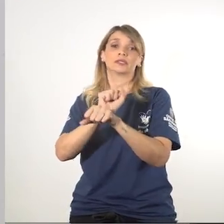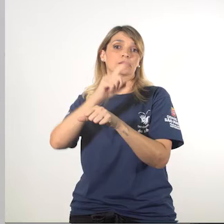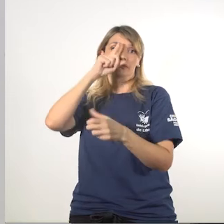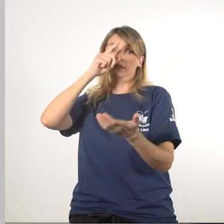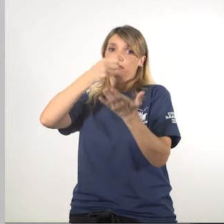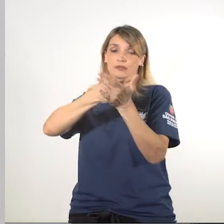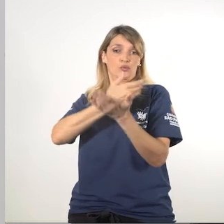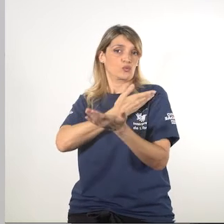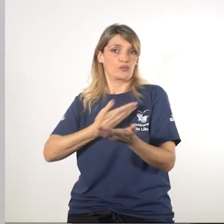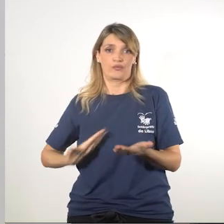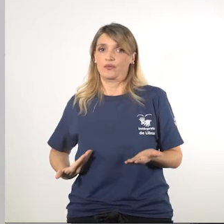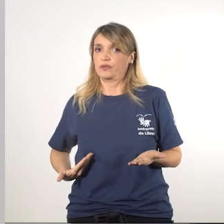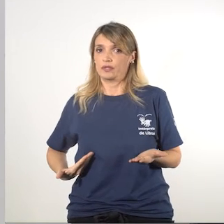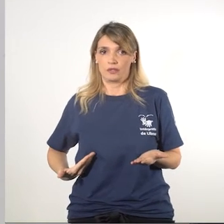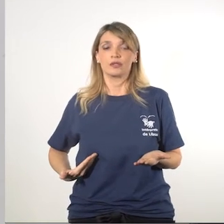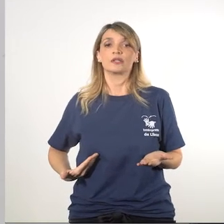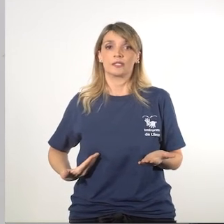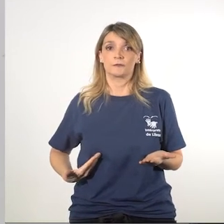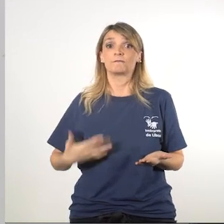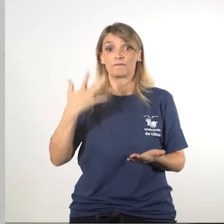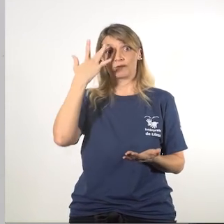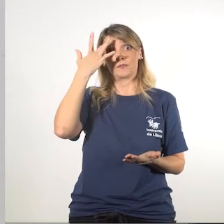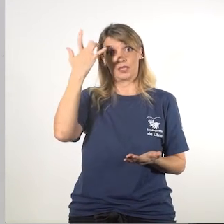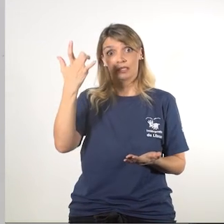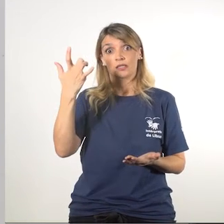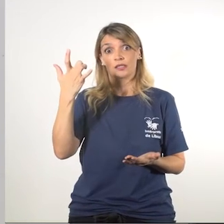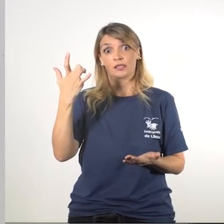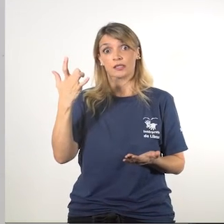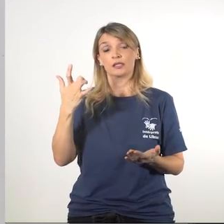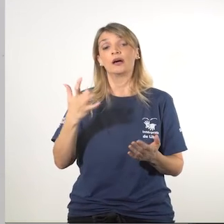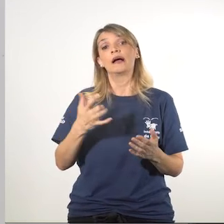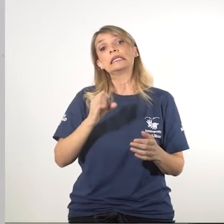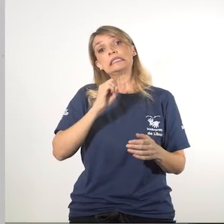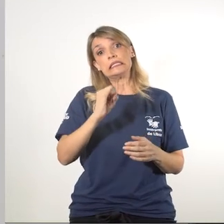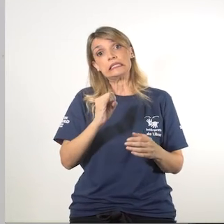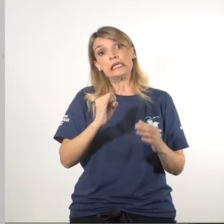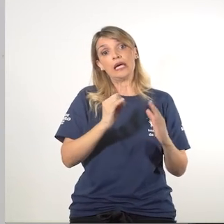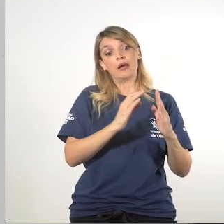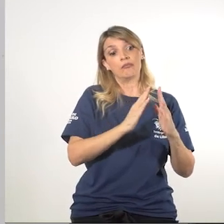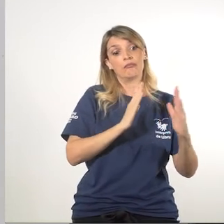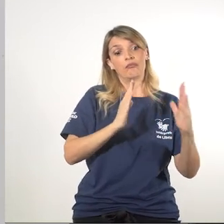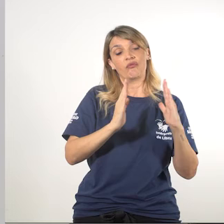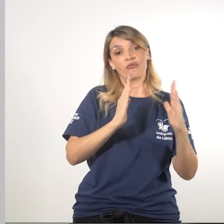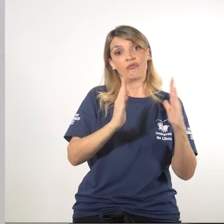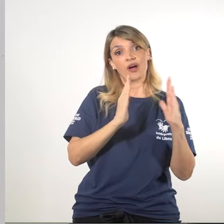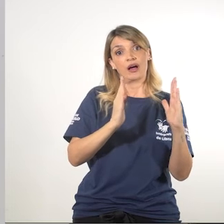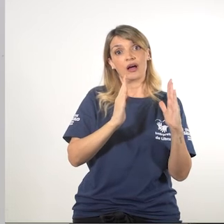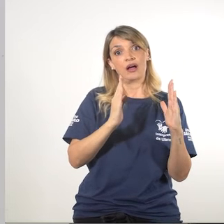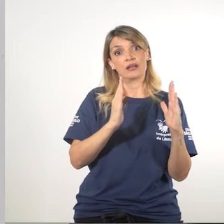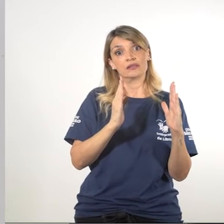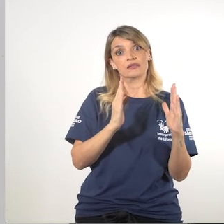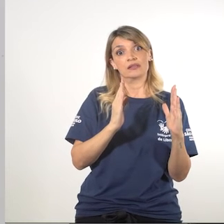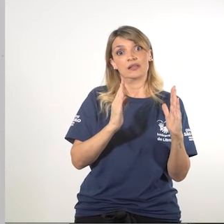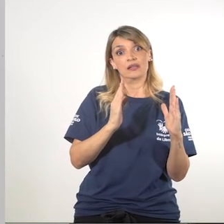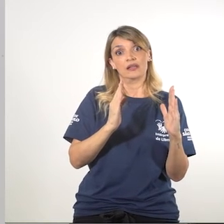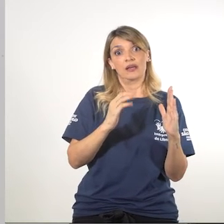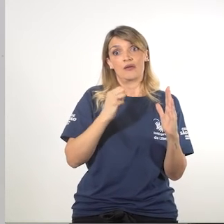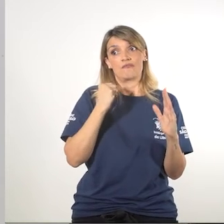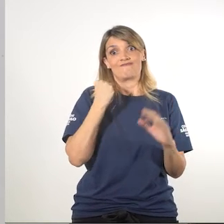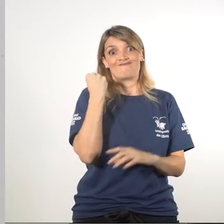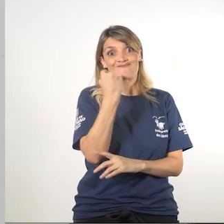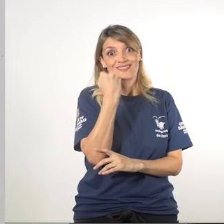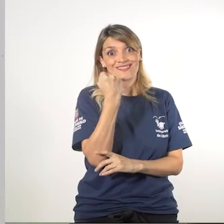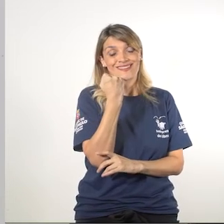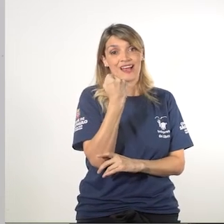governo do Estado de São Paulo amanhã em relação à continuação ou não da fase emergencial, antes do município